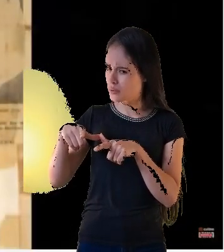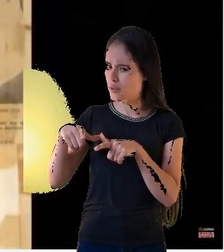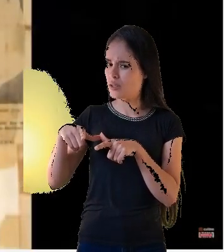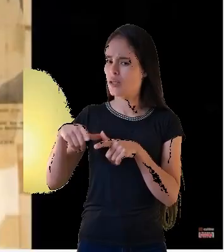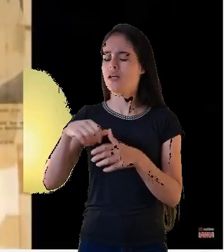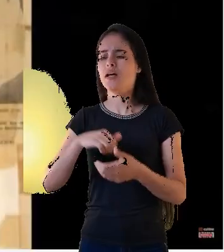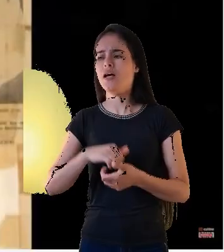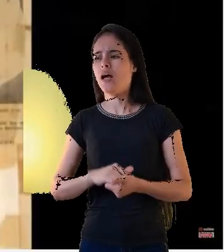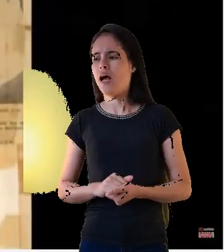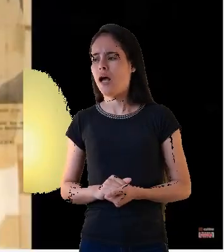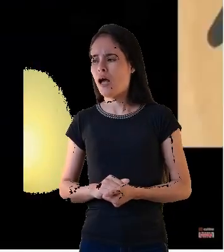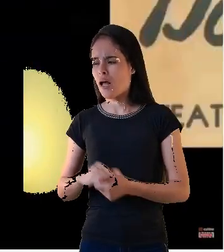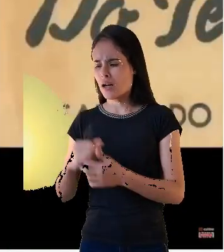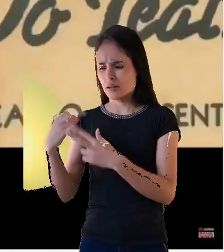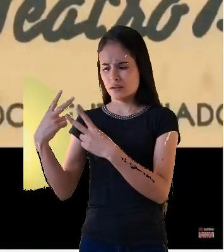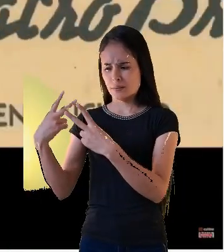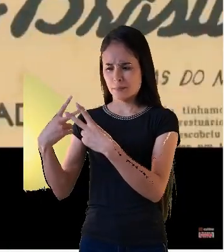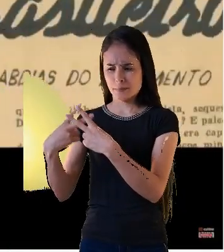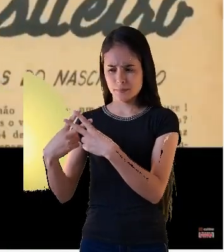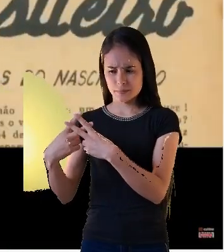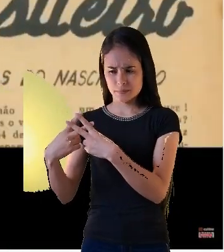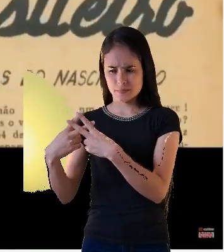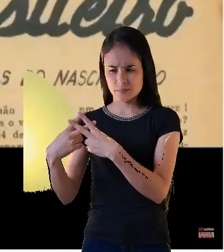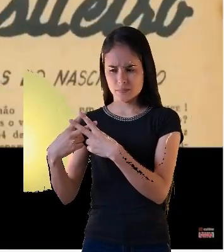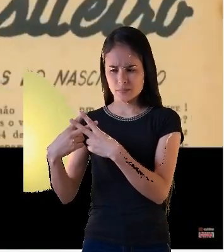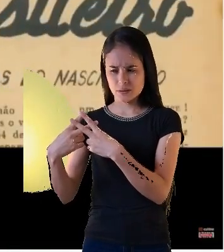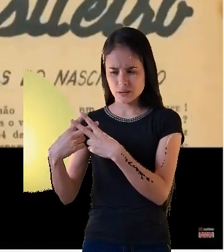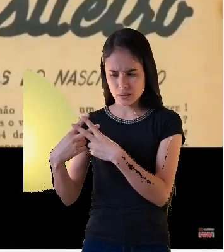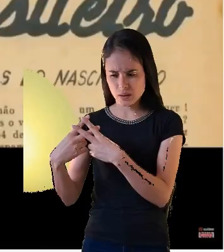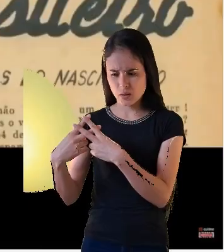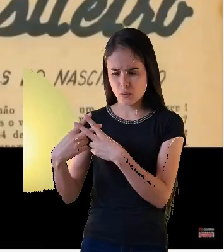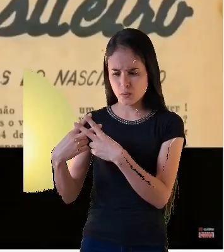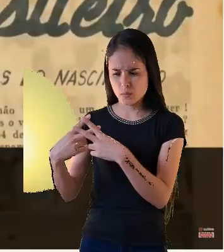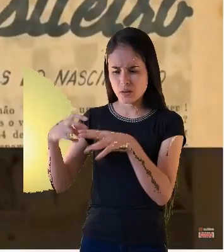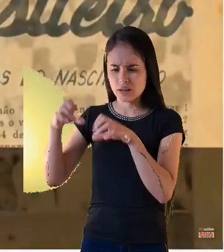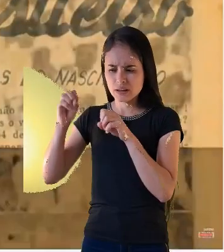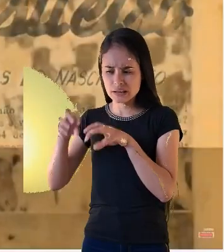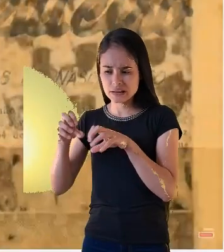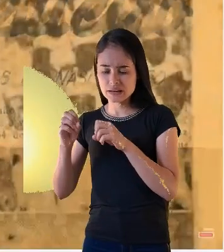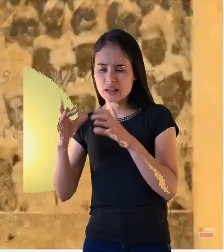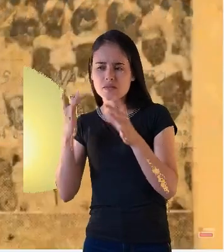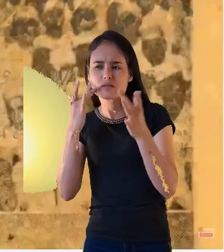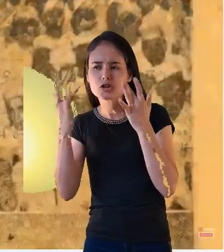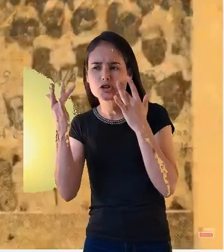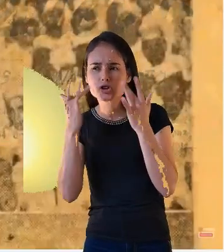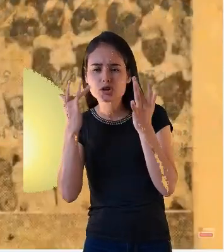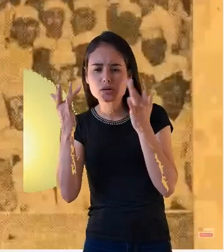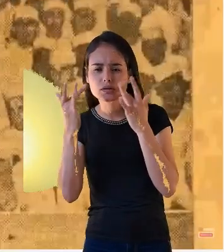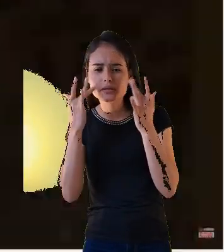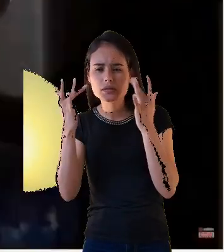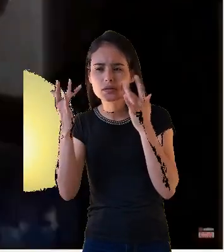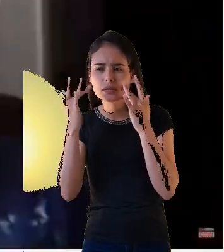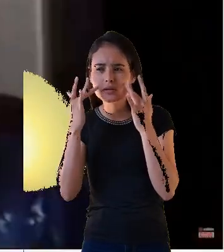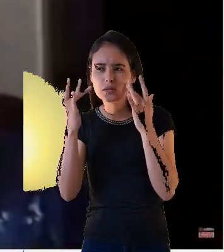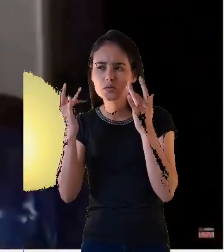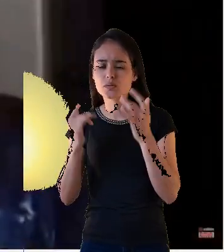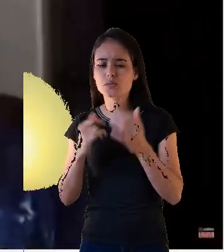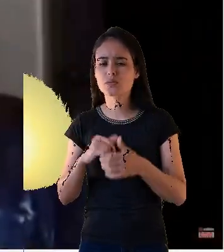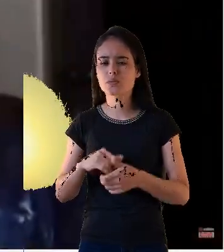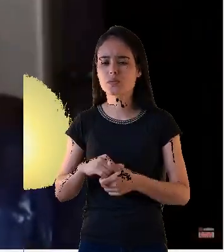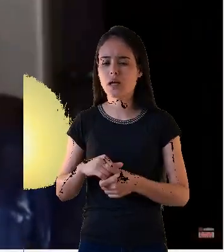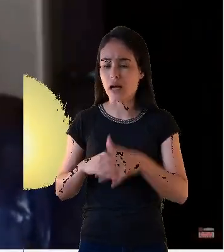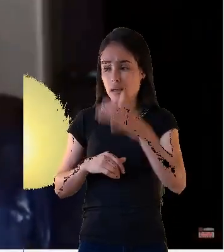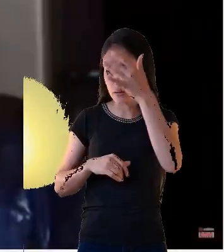Sentenciado. Os presos criavam as peças, fazendo eles mesmos as músicas, os cenários e figurinos. Eu tirei